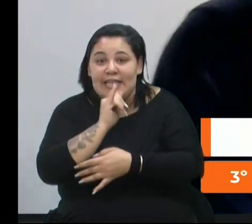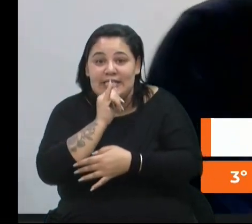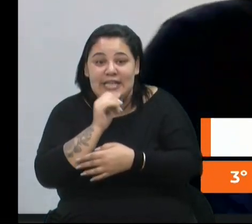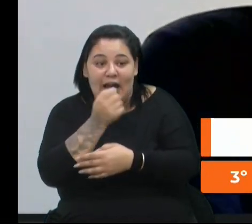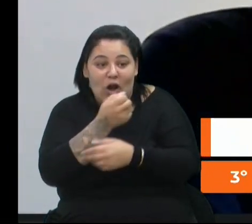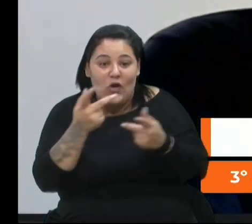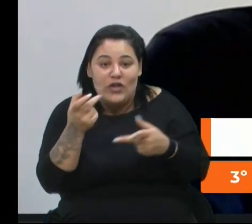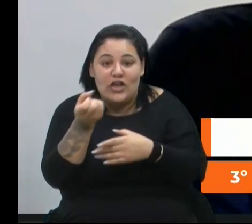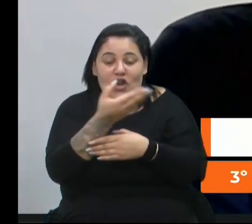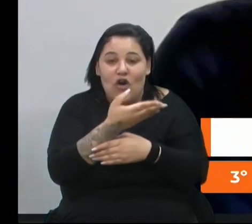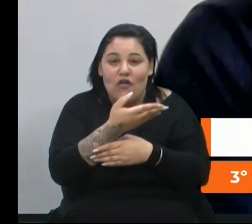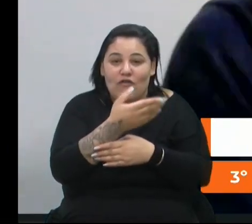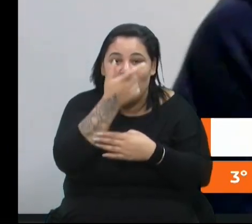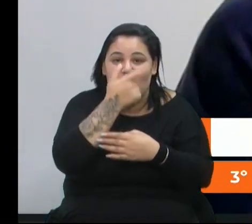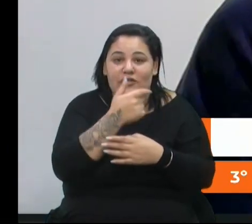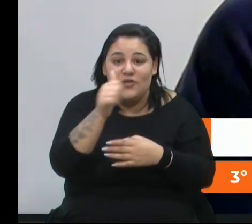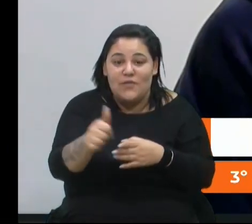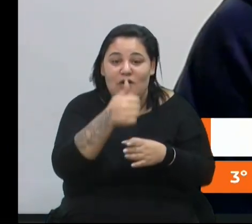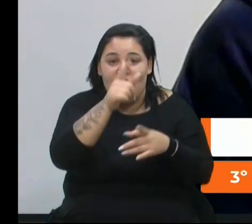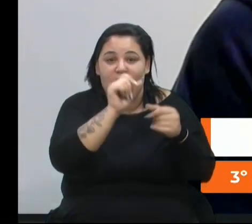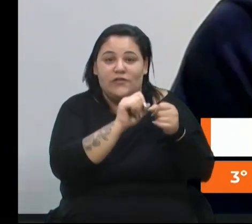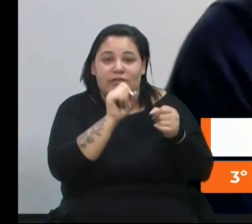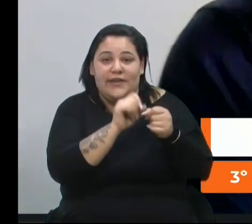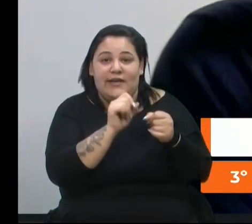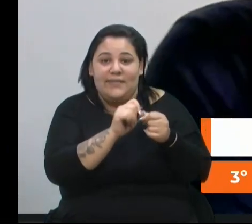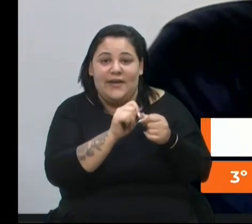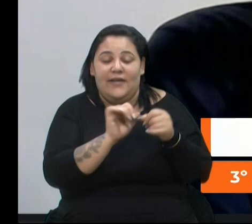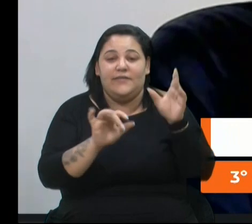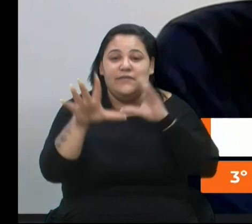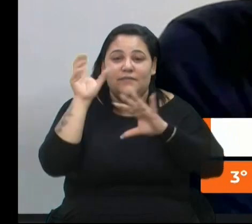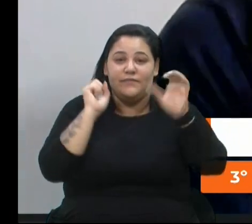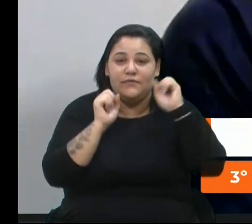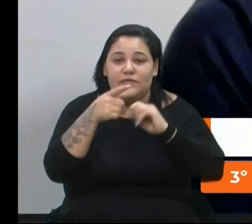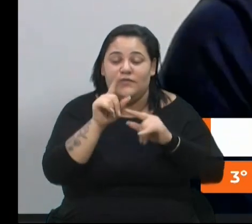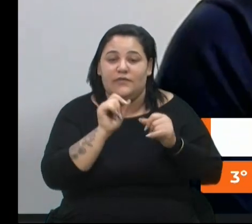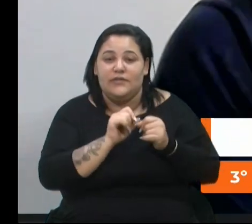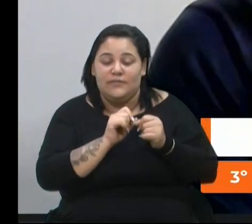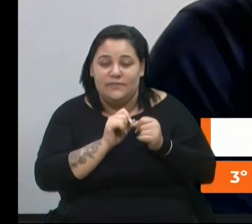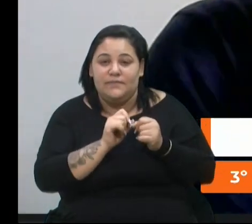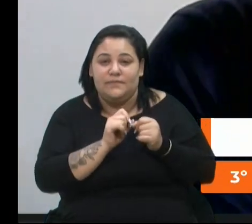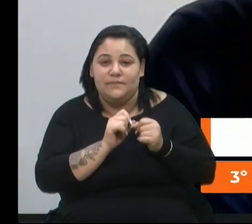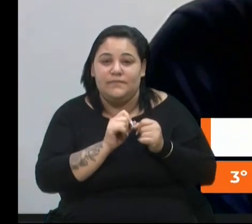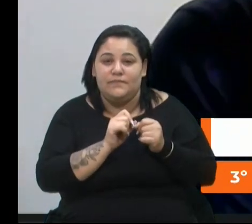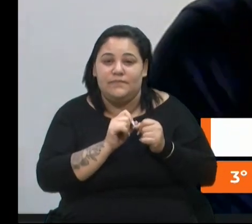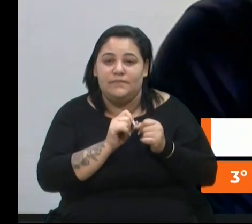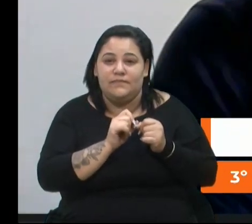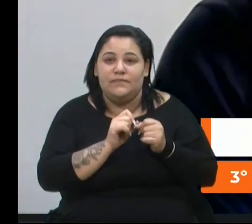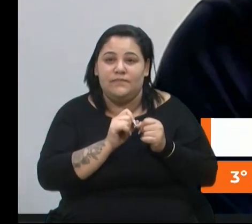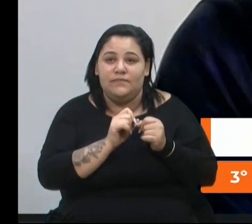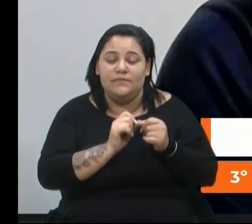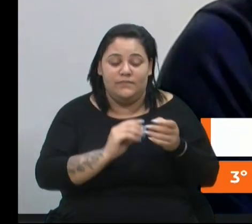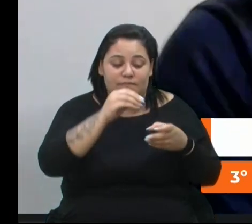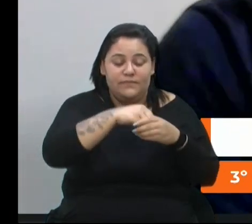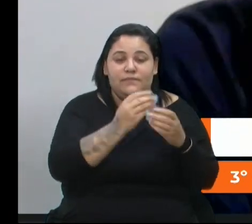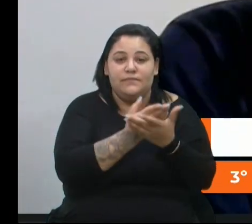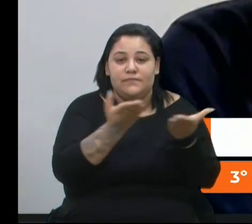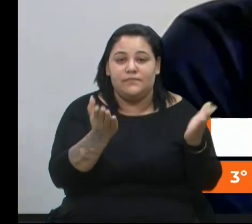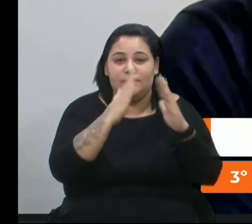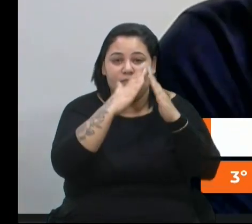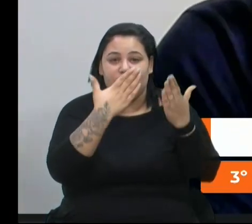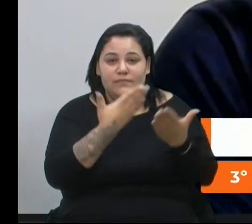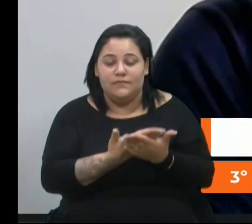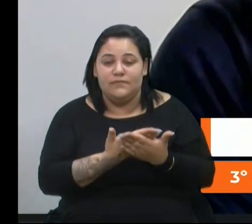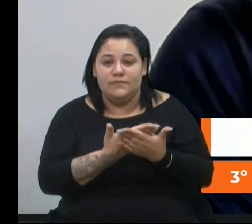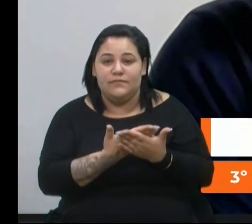novas, prefere muito mais fazer do que ficar ouvindo o que está sendo feito. E isso dentro do ambiente escolar que